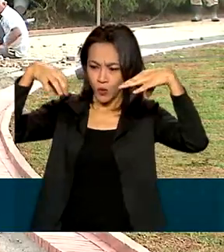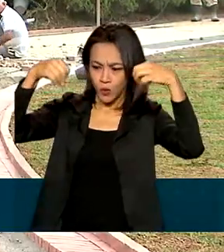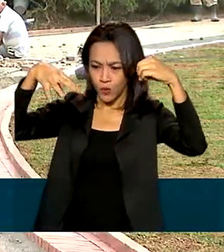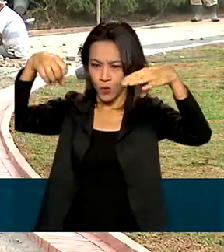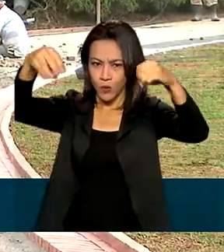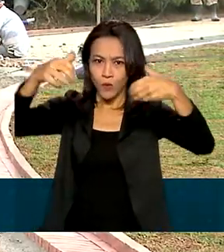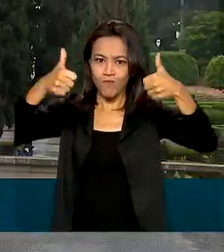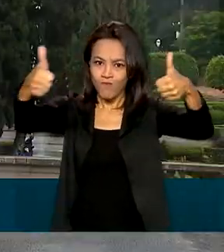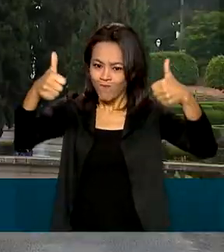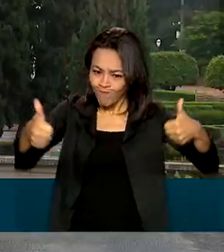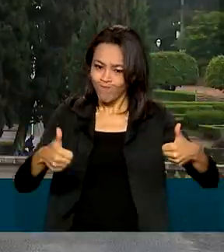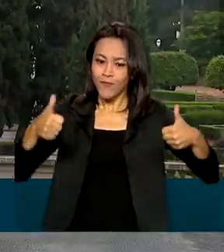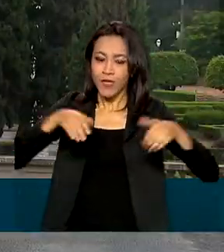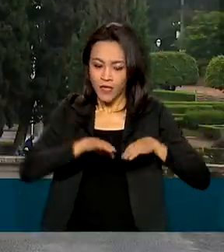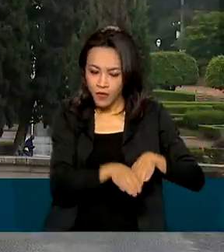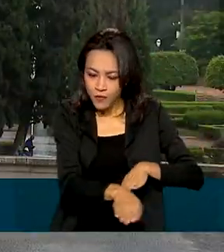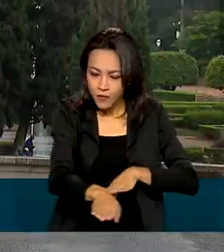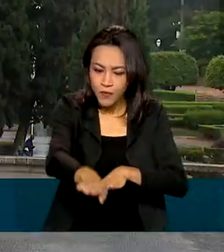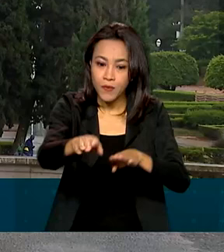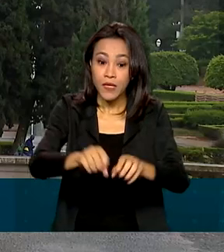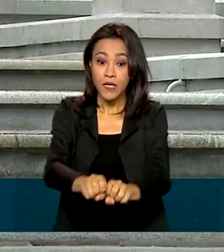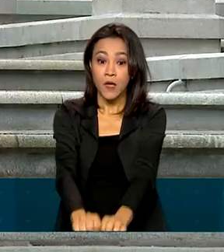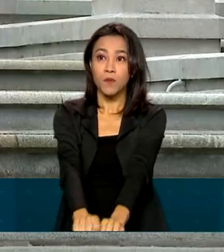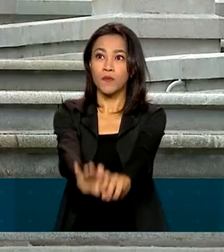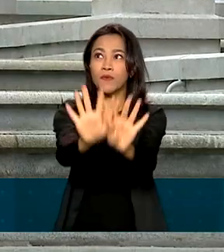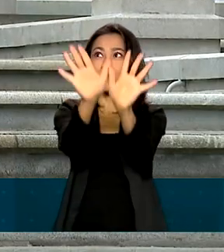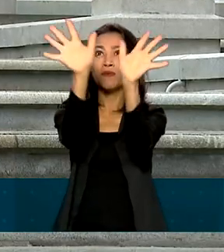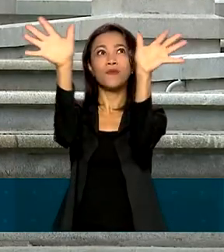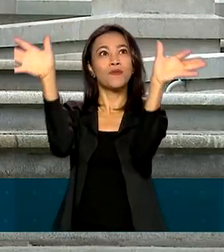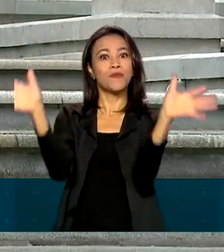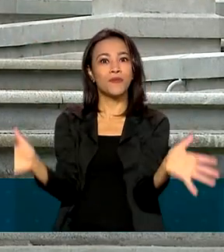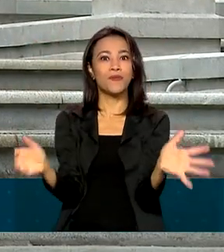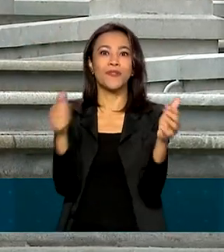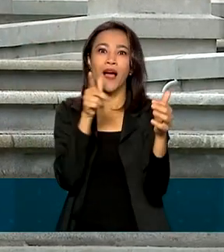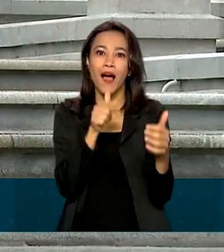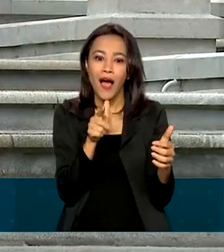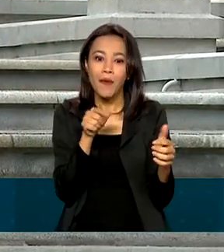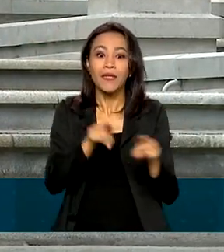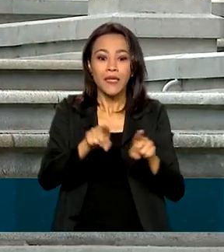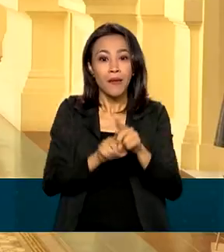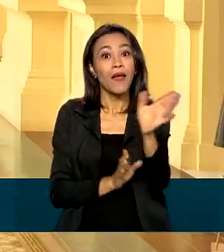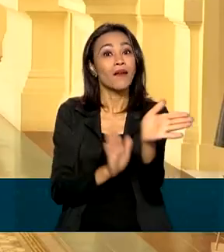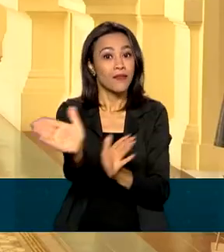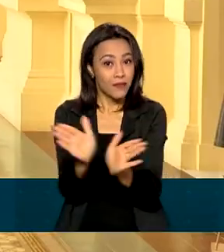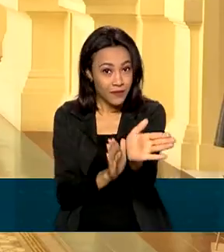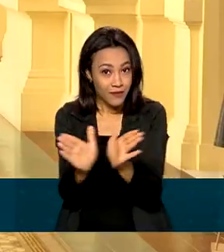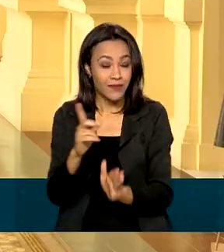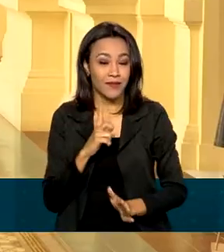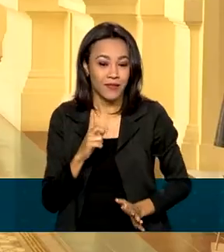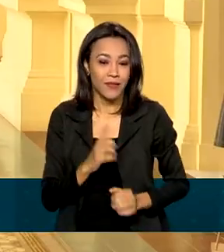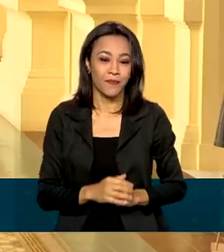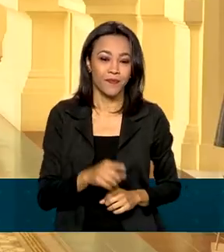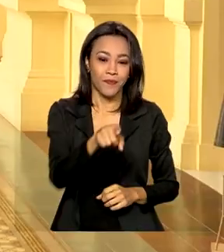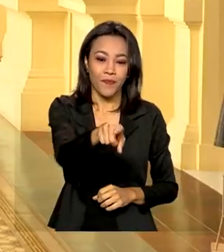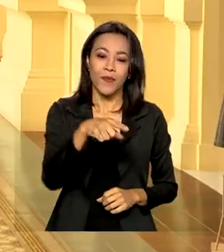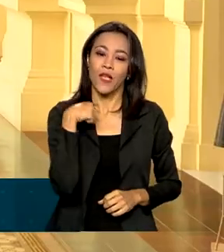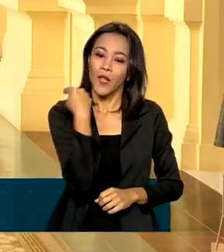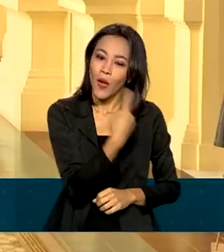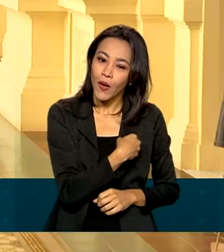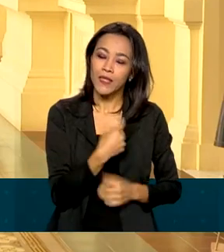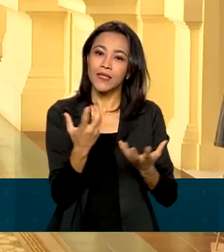vias de acesso, reativação da fonte central e equipamentos de acessibilidade. A gente pretende receber o